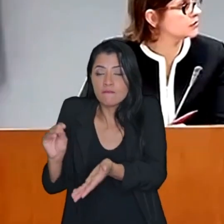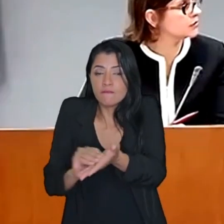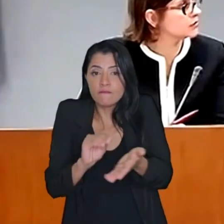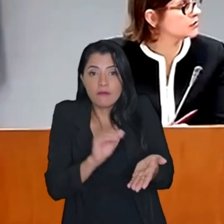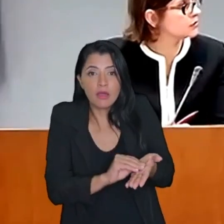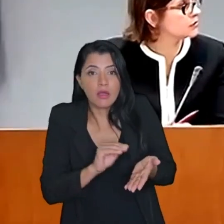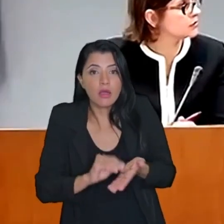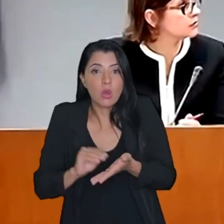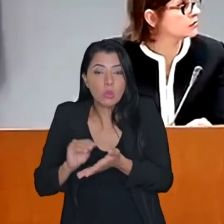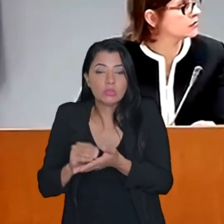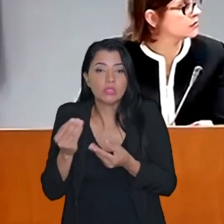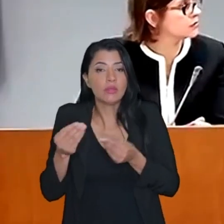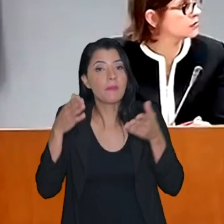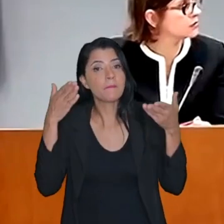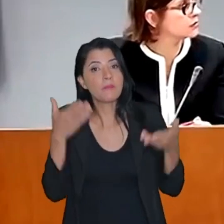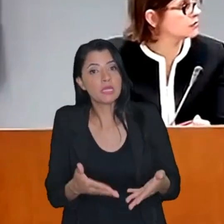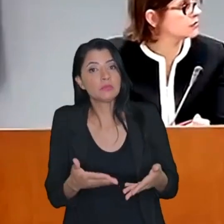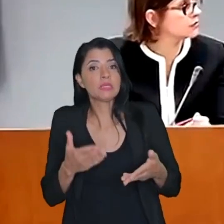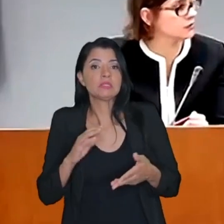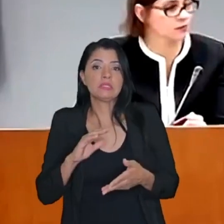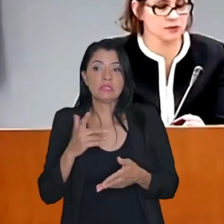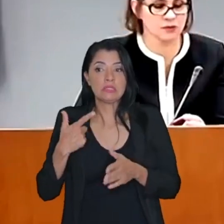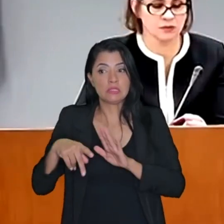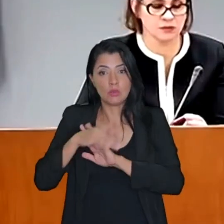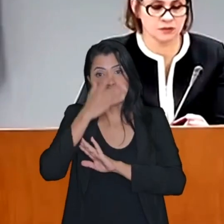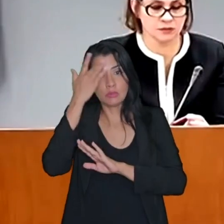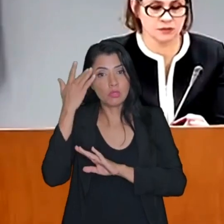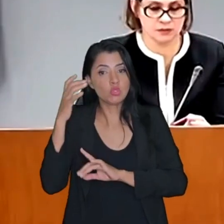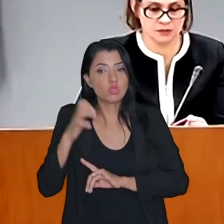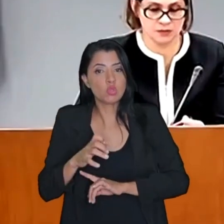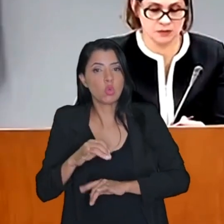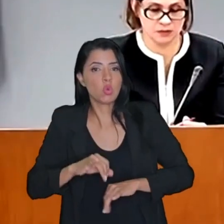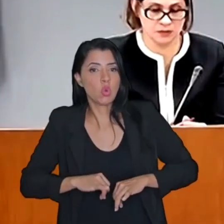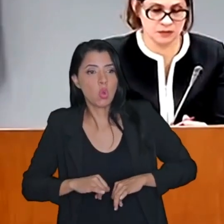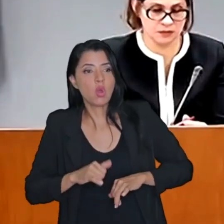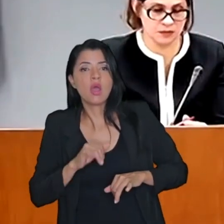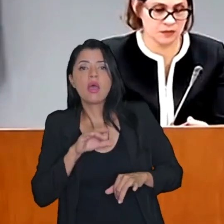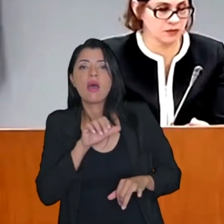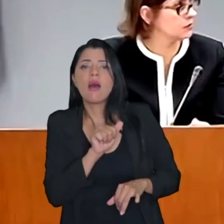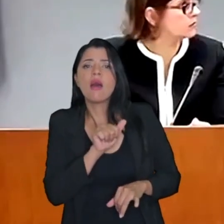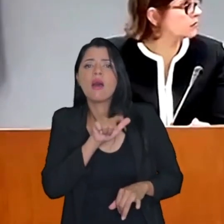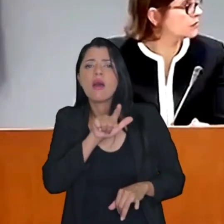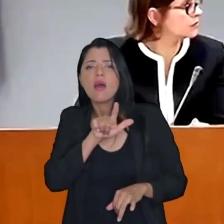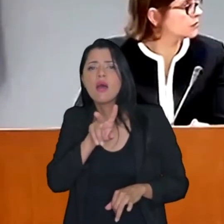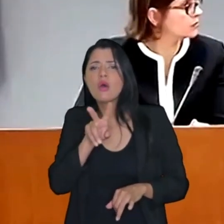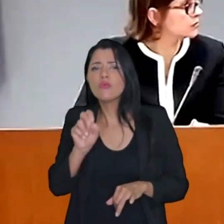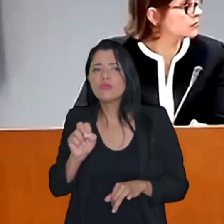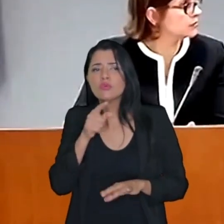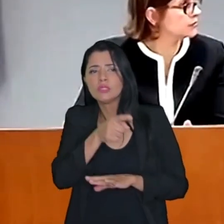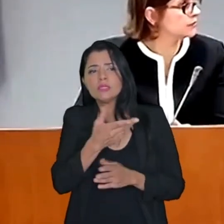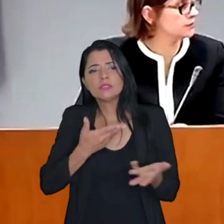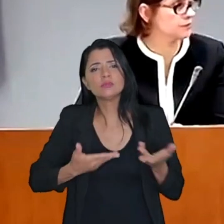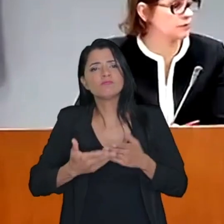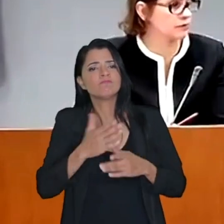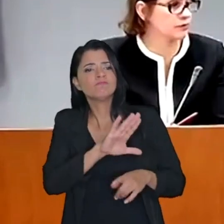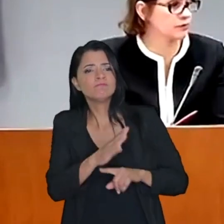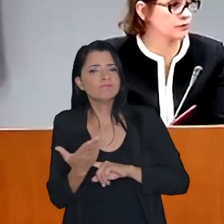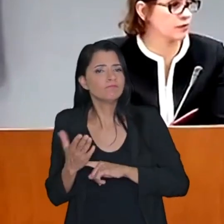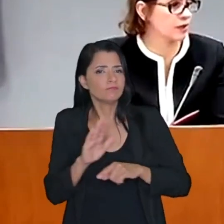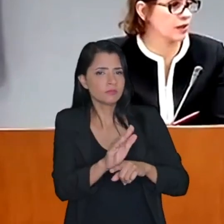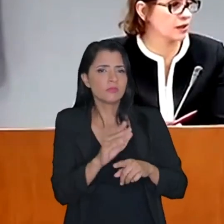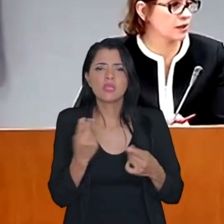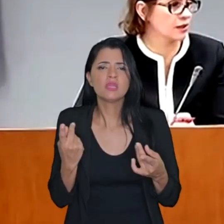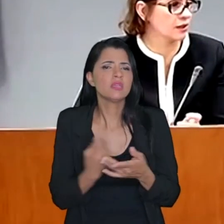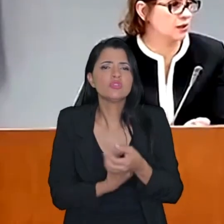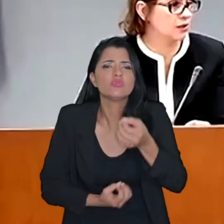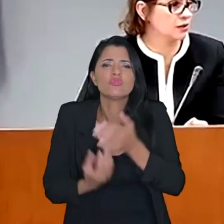ausência total de participação e ciência dos afetados, dos alvos dessas cooperações. Isso